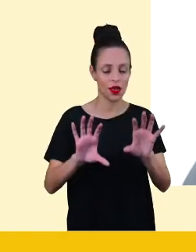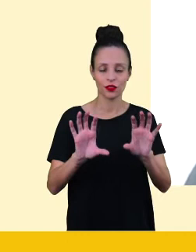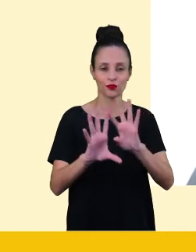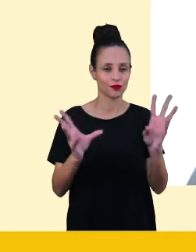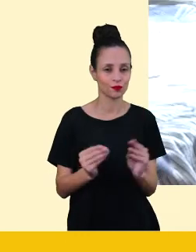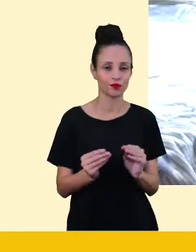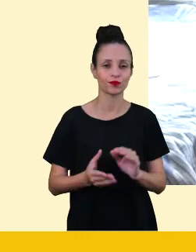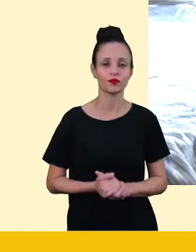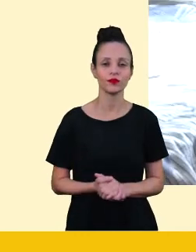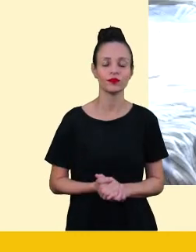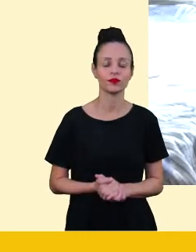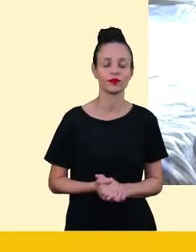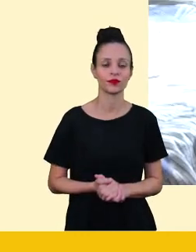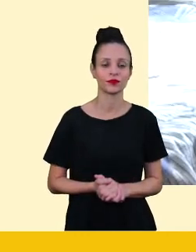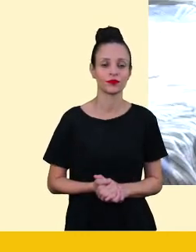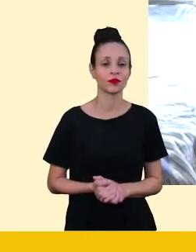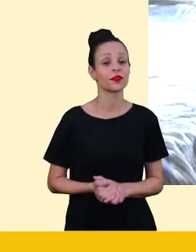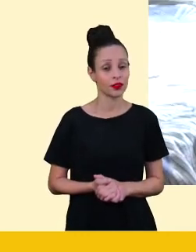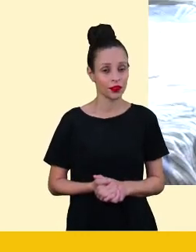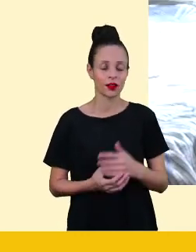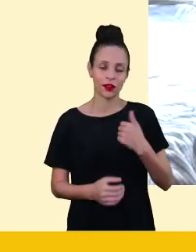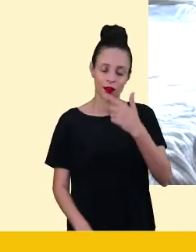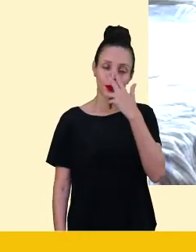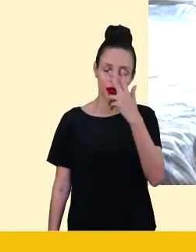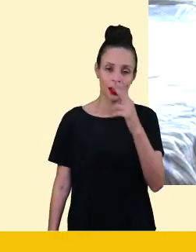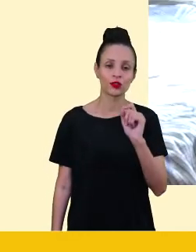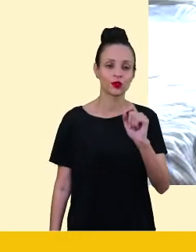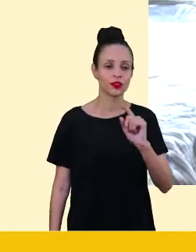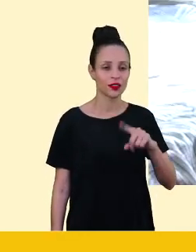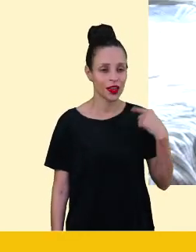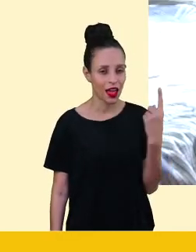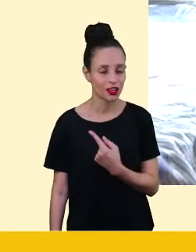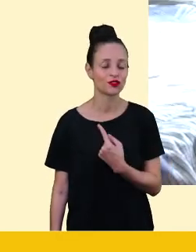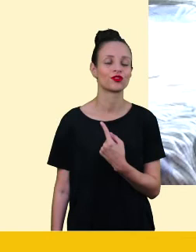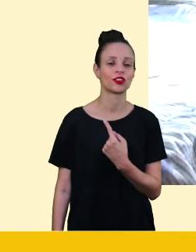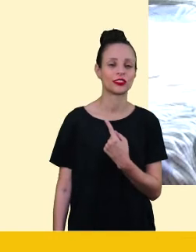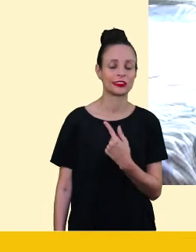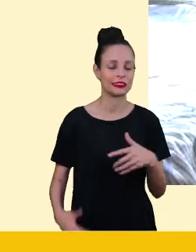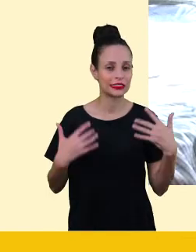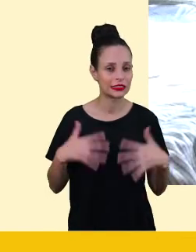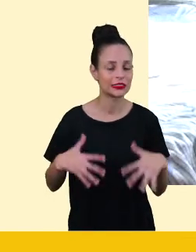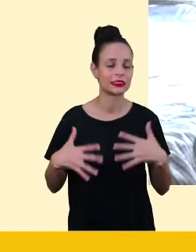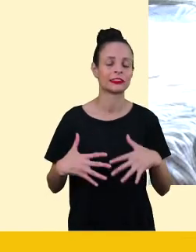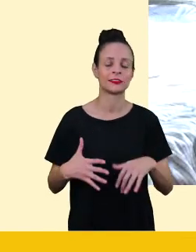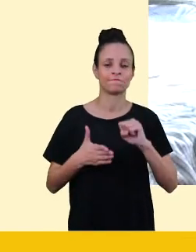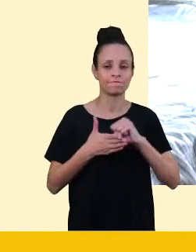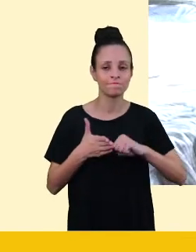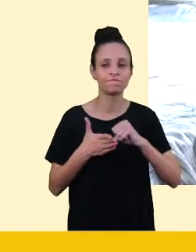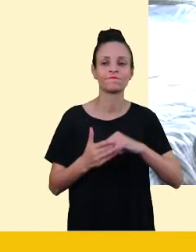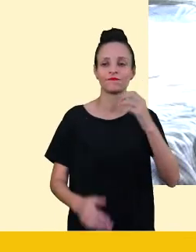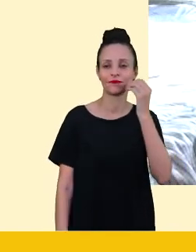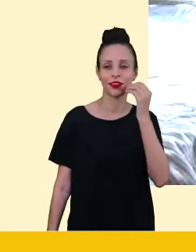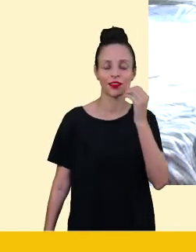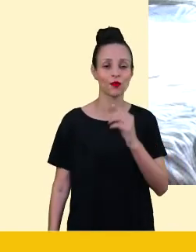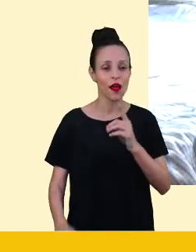assim. Eu acho que a gente se debateu muito tempo tentando